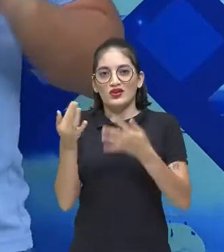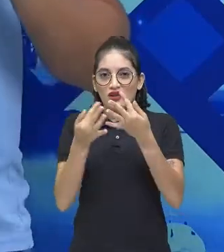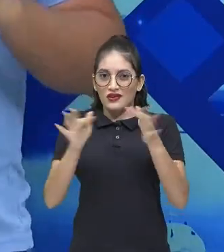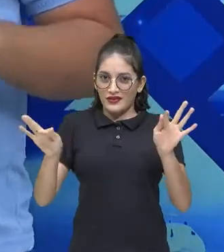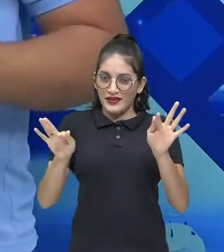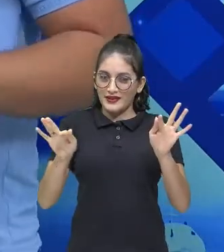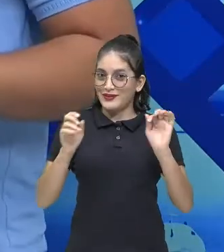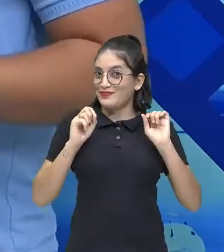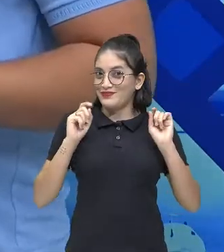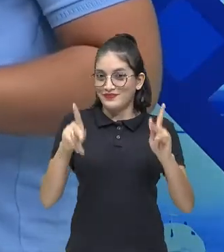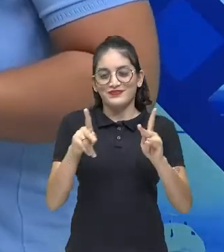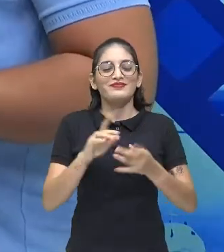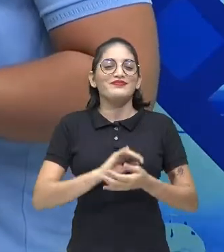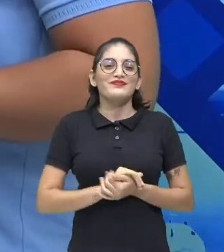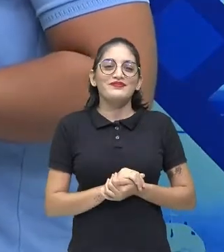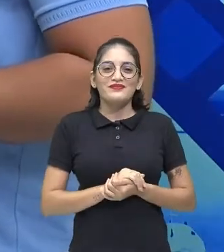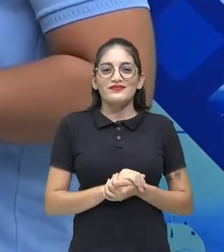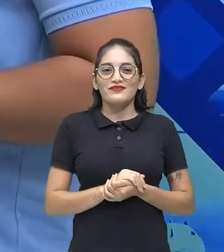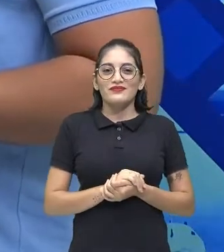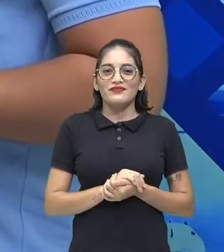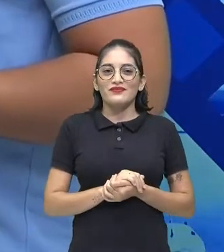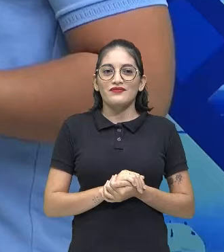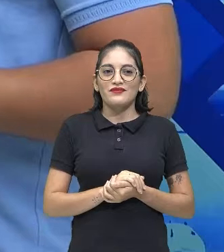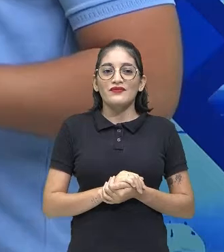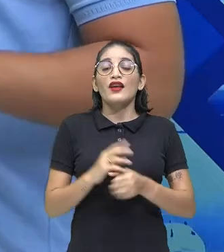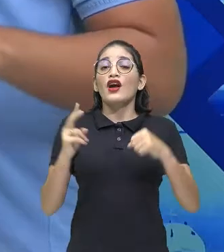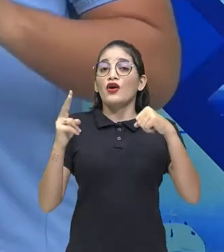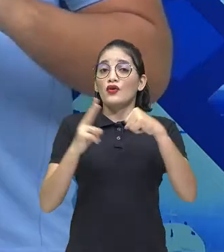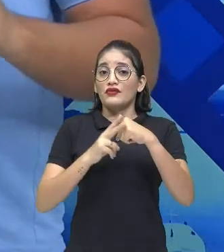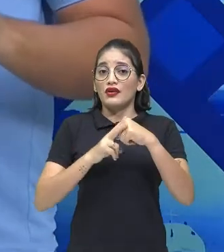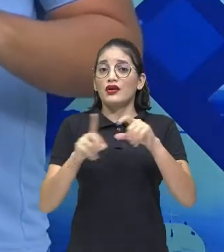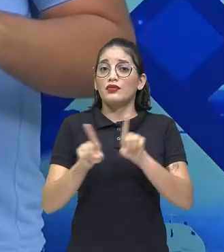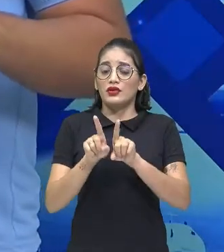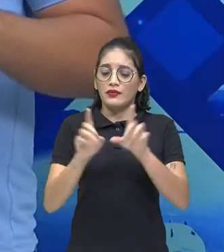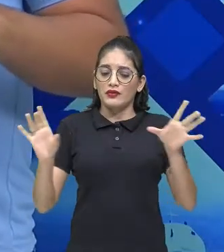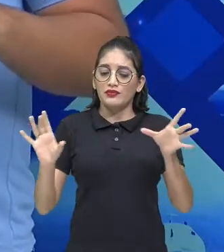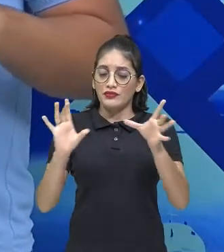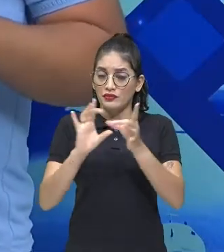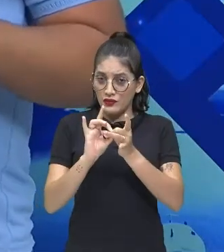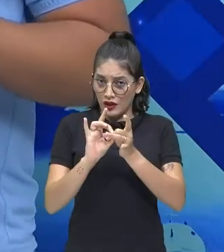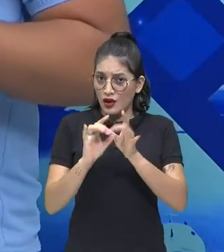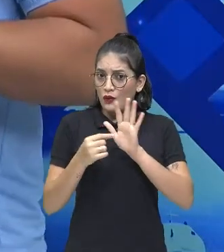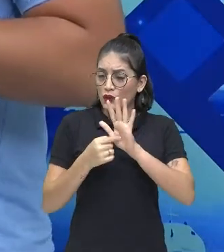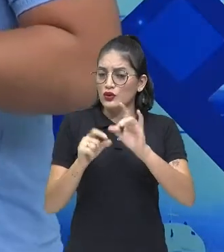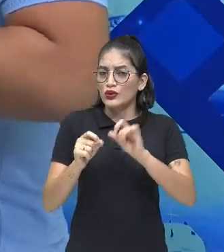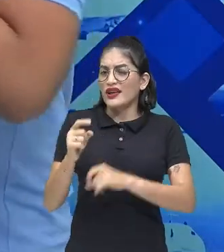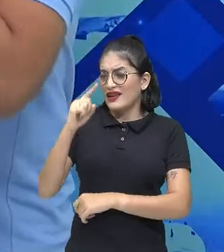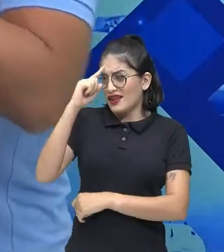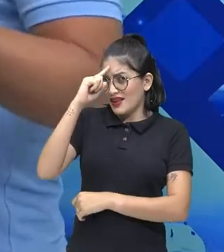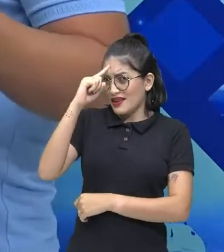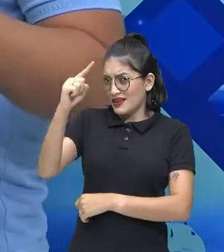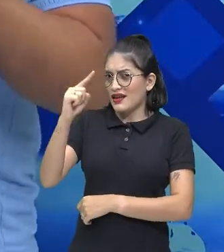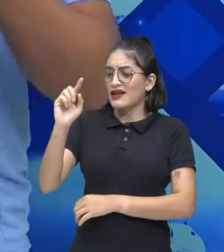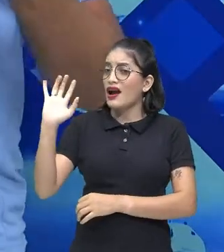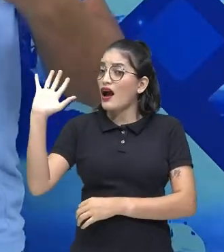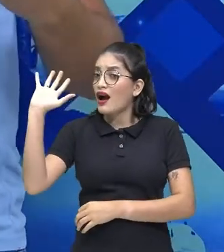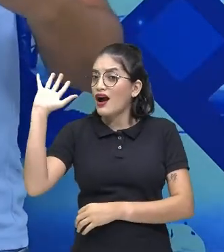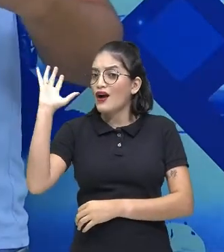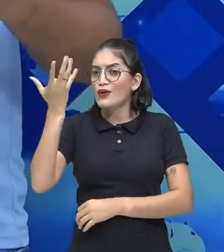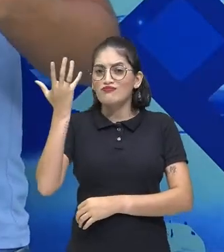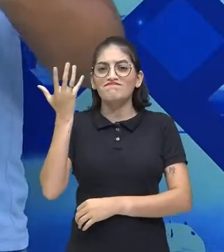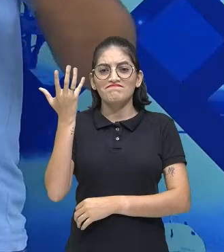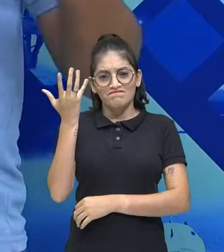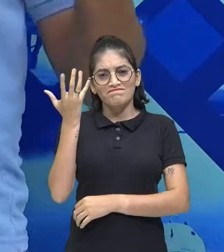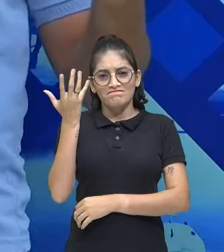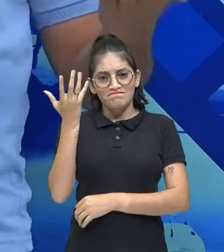aqui, ok? O verbo de ligação também pode trazer para a gente uma ideia de ocasião,